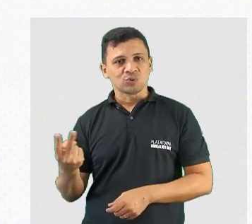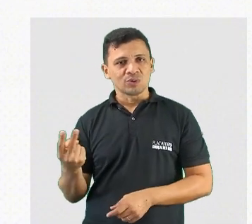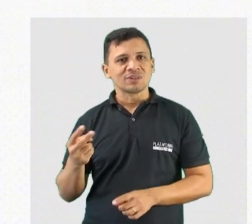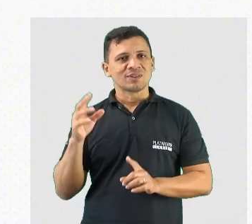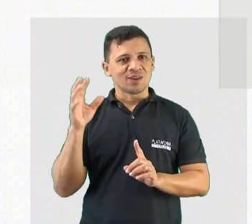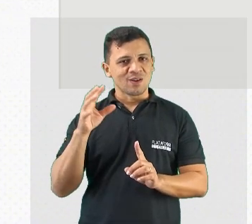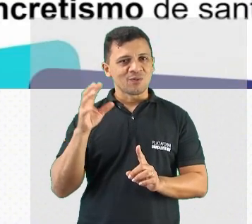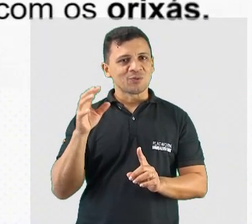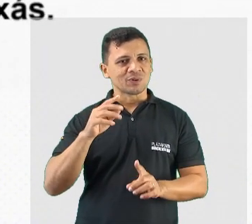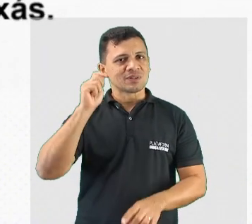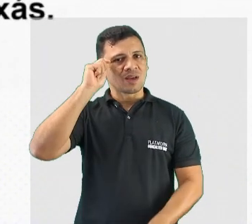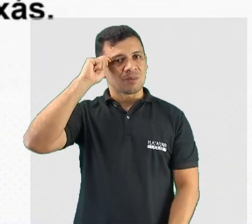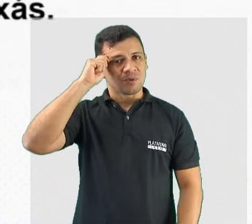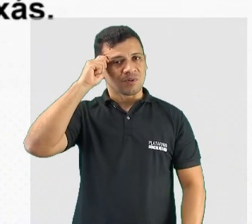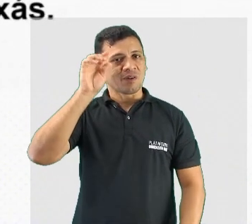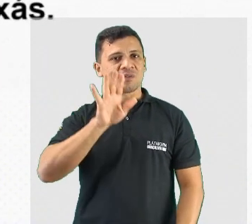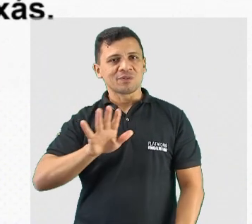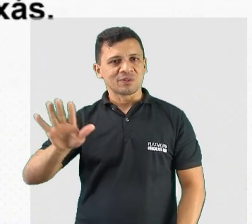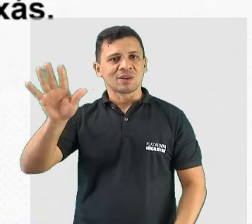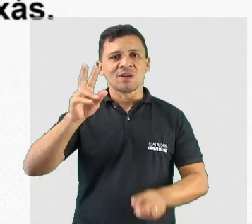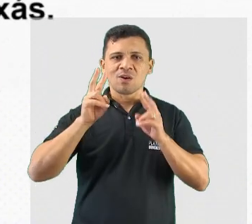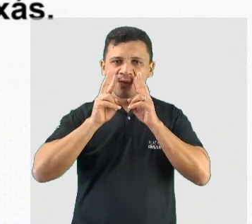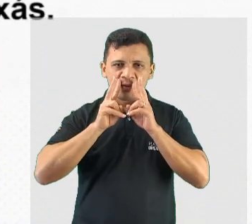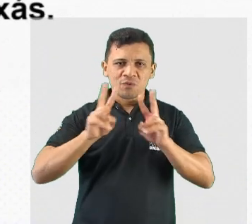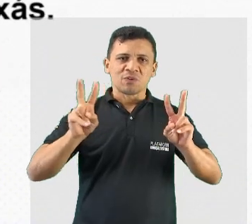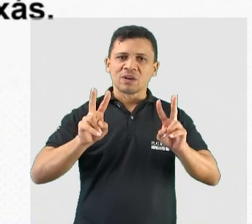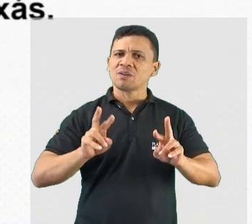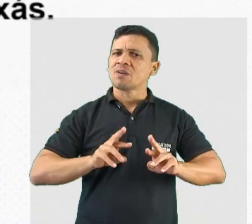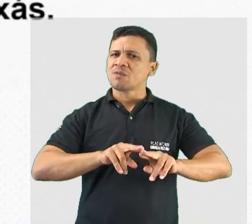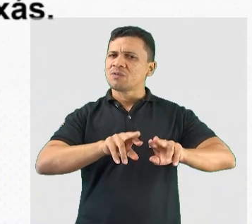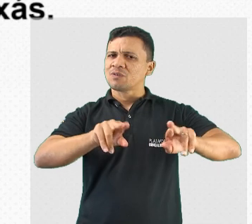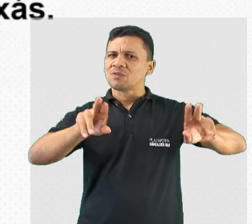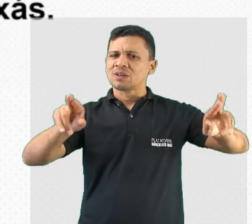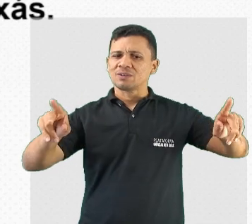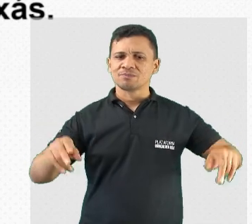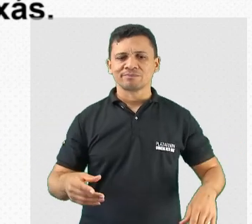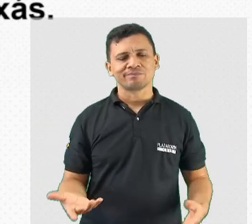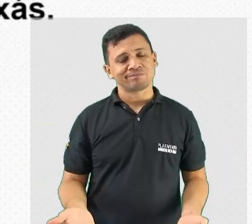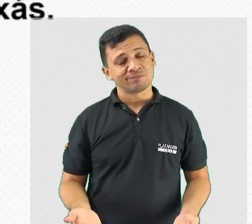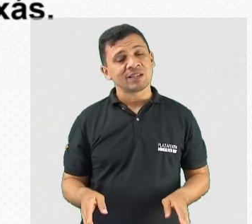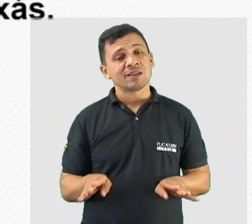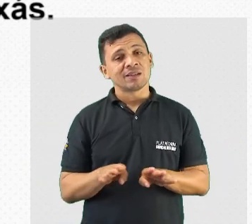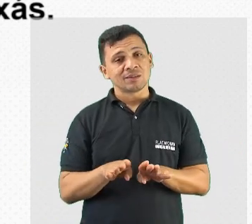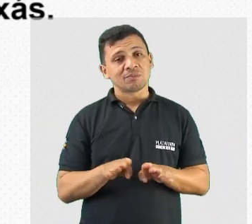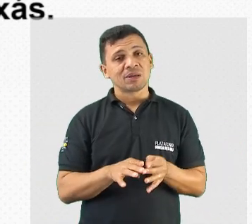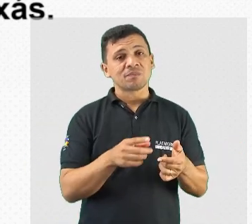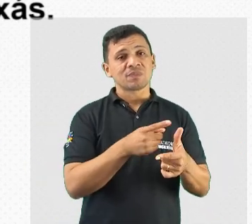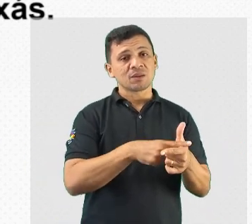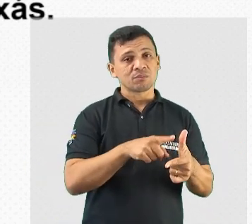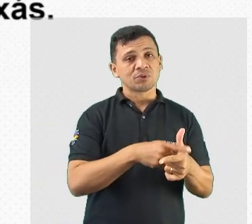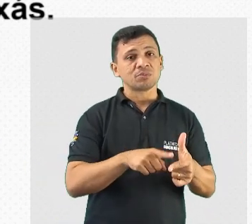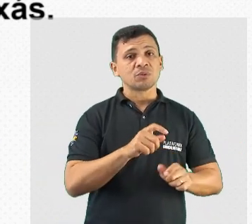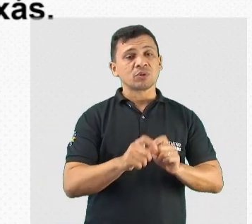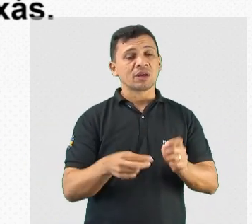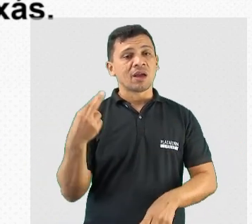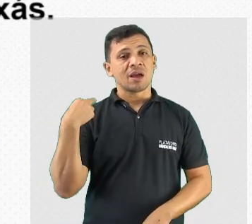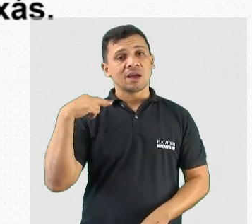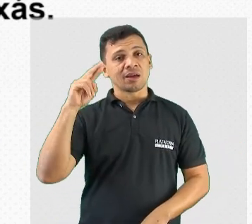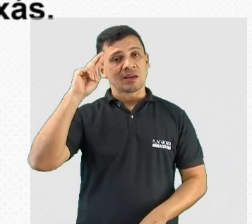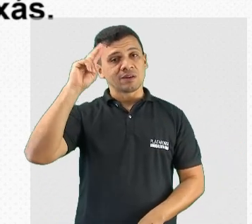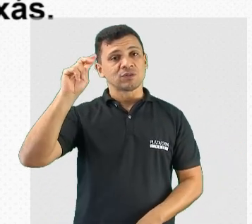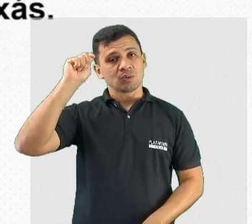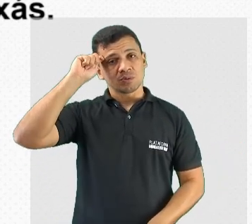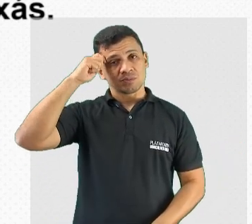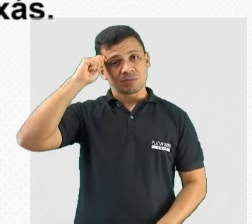diversas manifestações. Pois é, professor. E aí a gente tem uma série de problemas, inclusive relacionados às religiões de matriz africana que eu vou